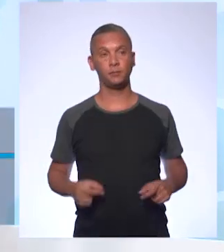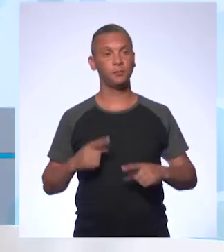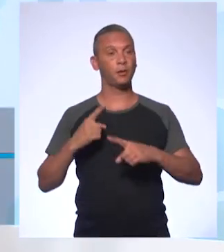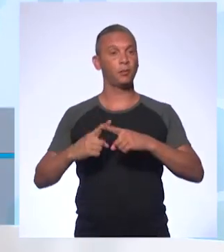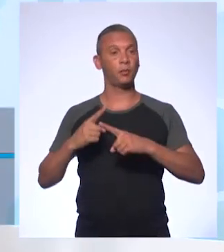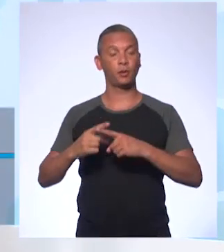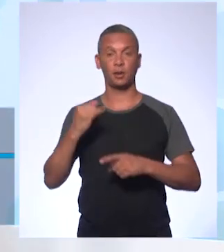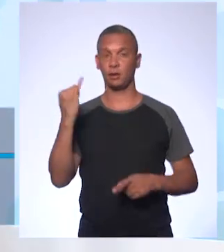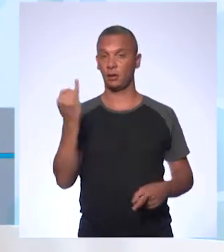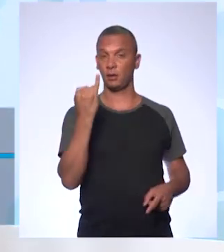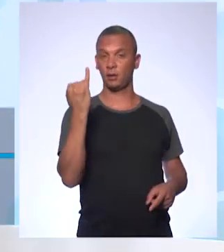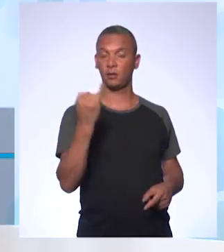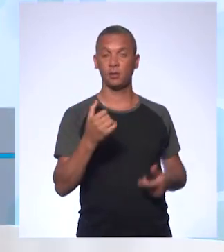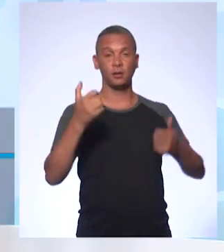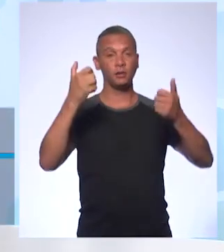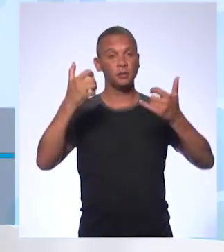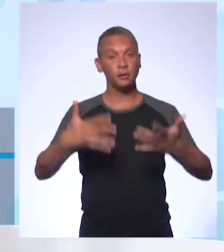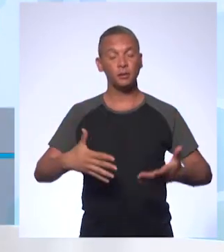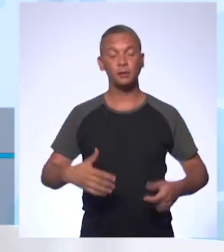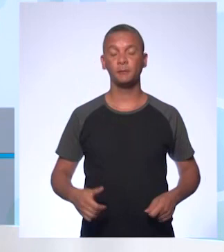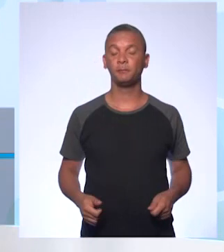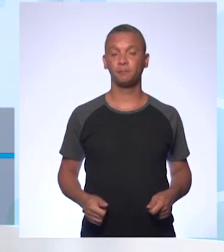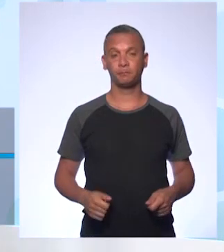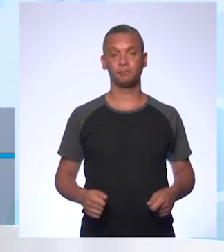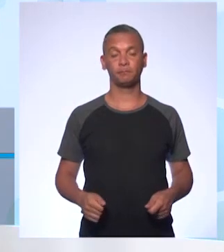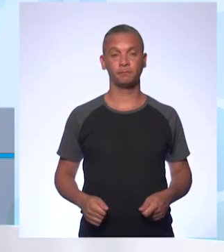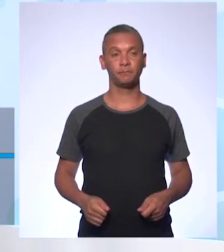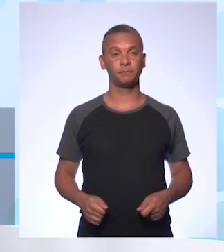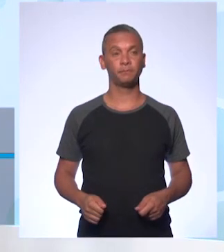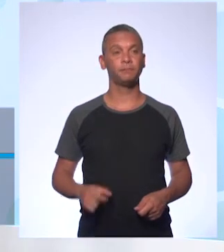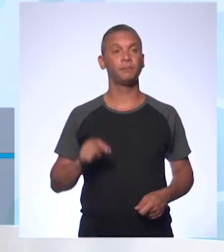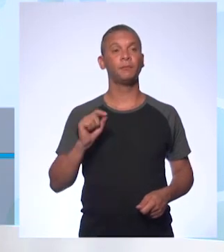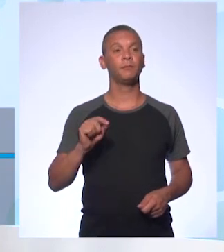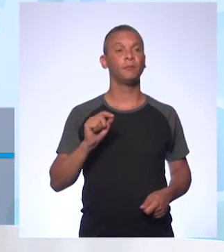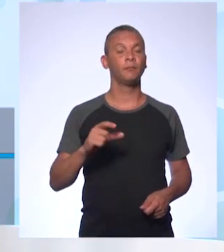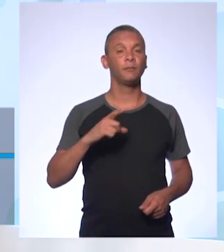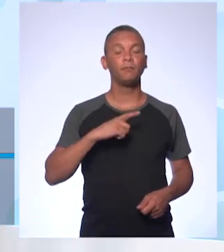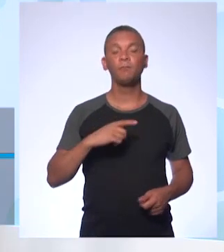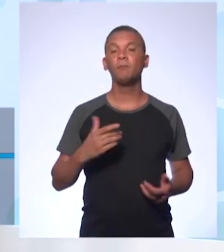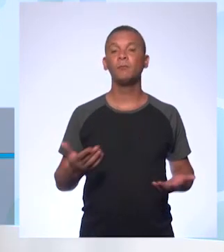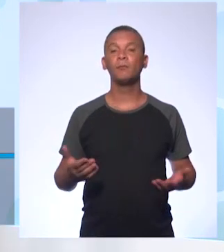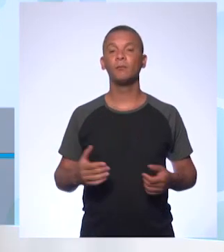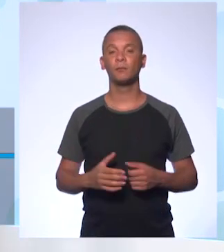quê? O que foi que ele destacou? Ele destacou que